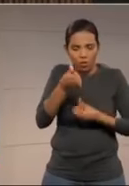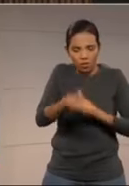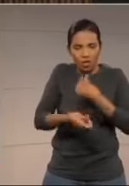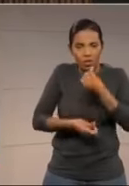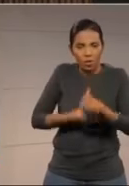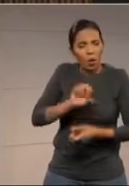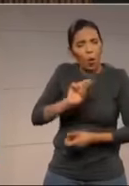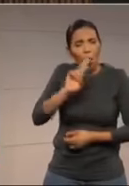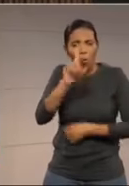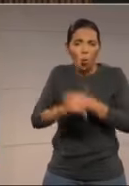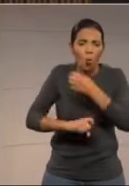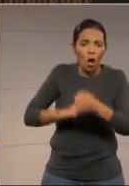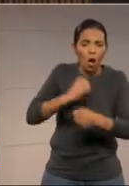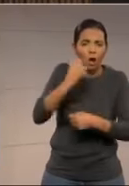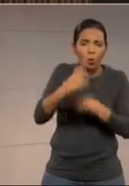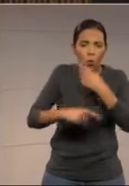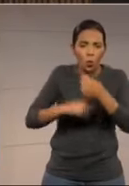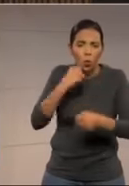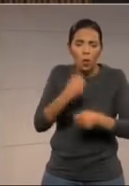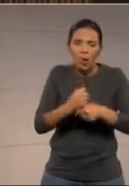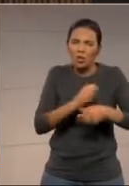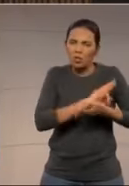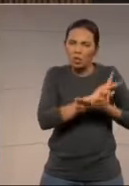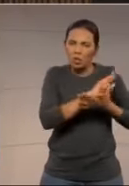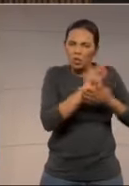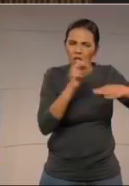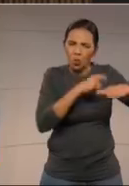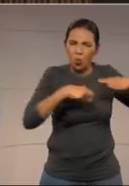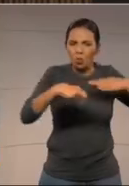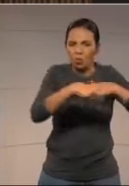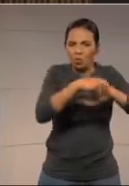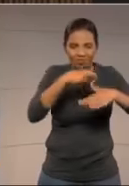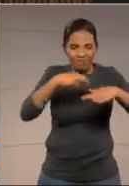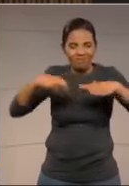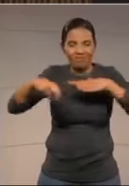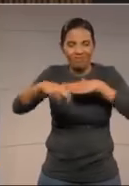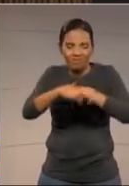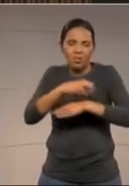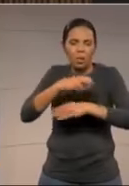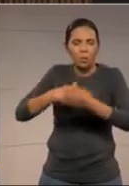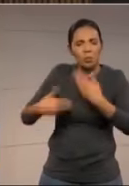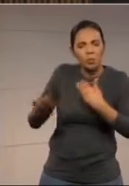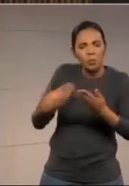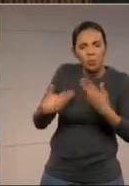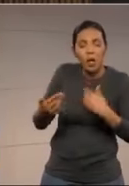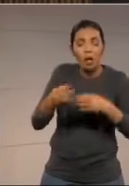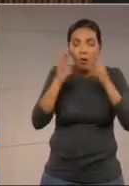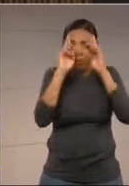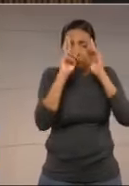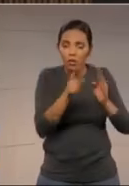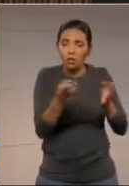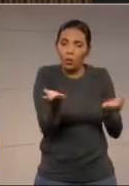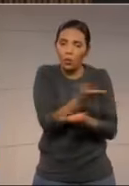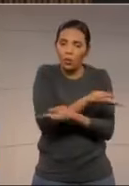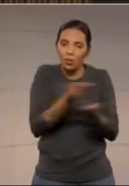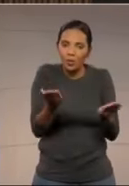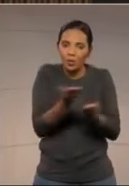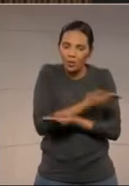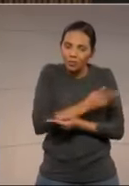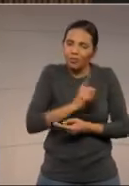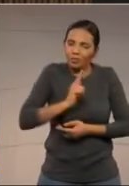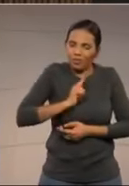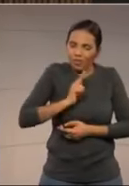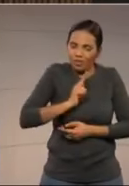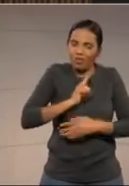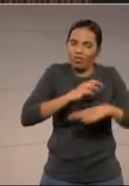ou anual de interconselhos, respeitando a transversalidade, a multidisciplinaridade que existe